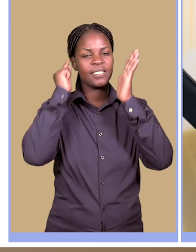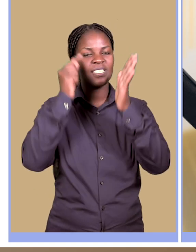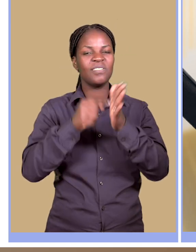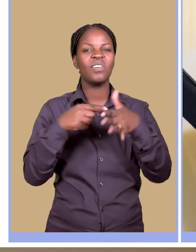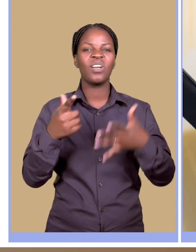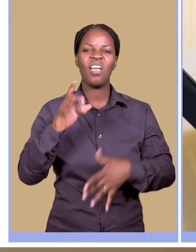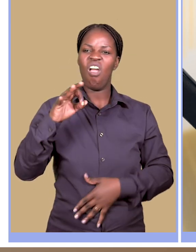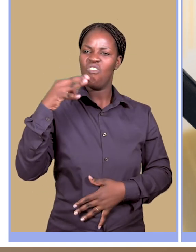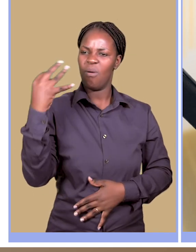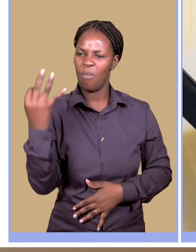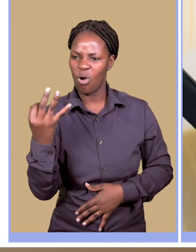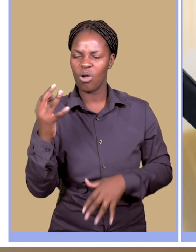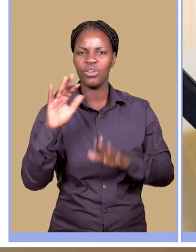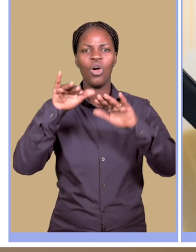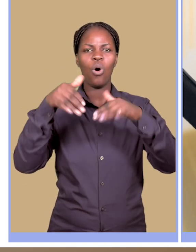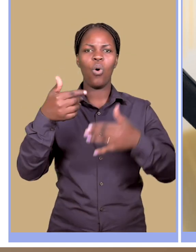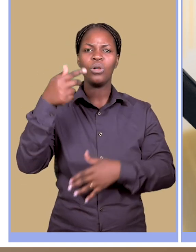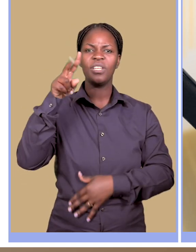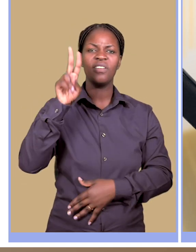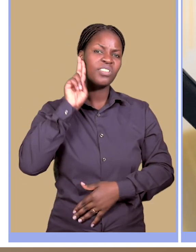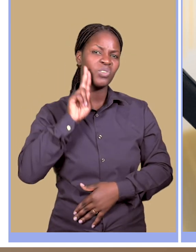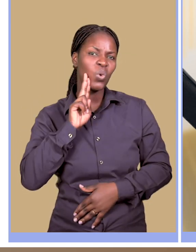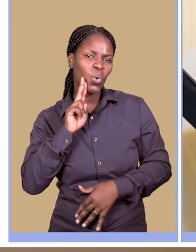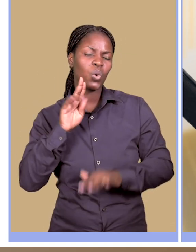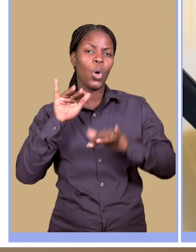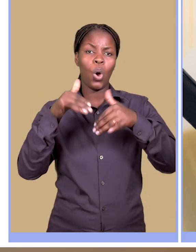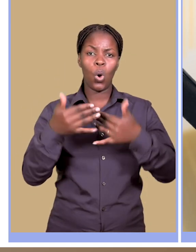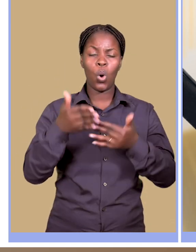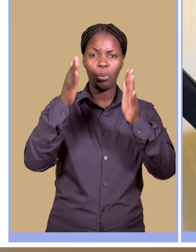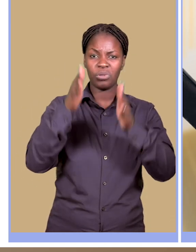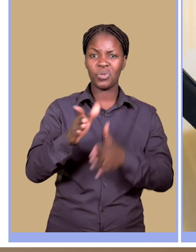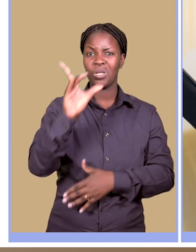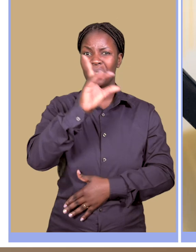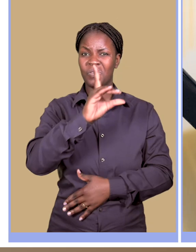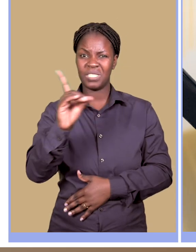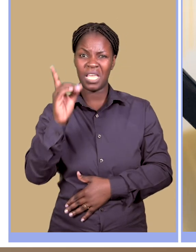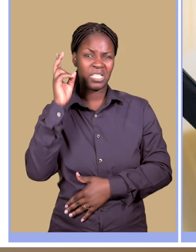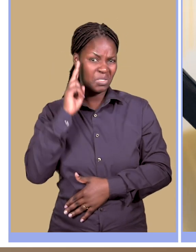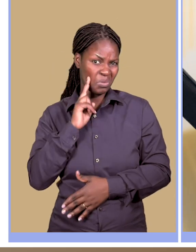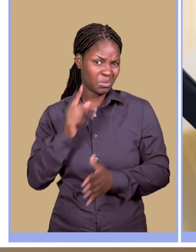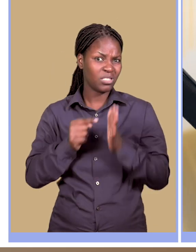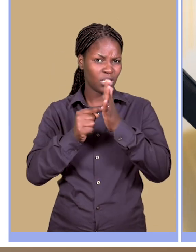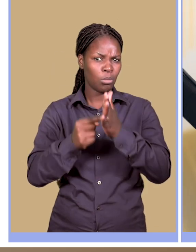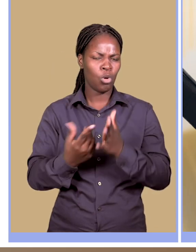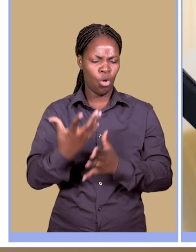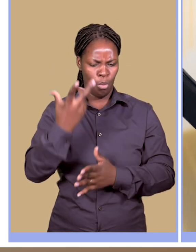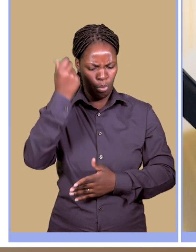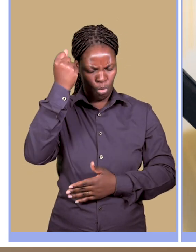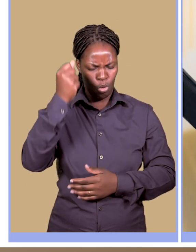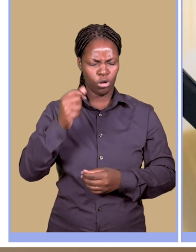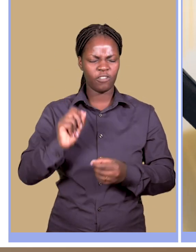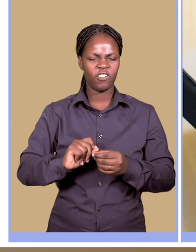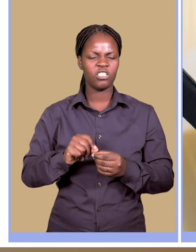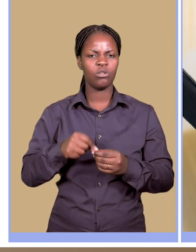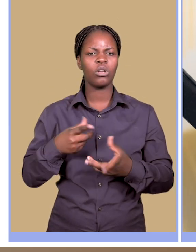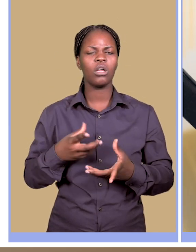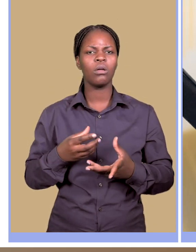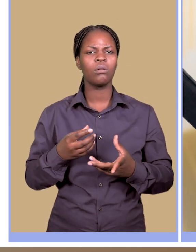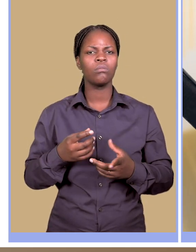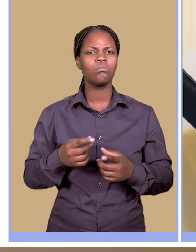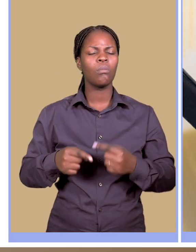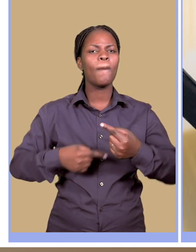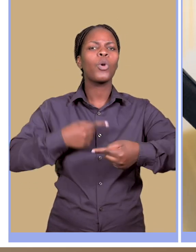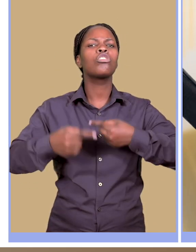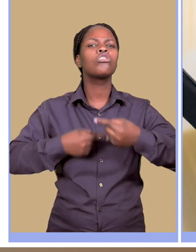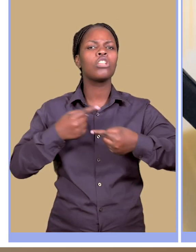surdo, uma FAMOD, uma pessoa com deficiência particular, vamos dizer uma pessoa com deficiência auditiva, já pode submeter um processo